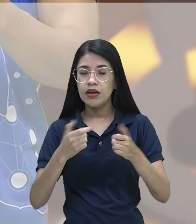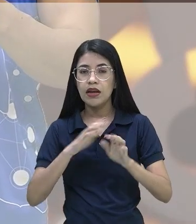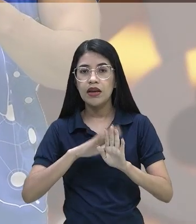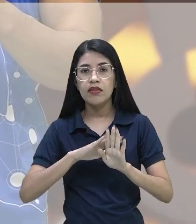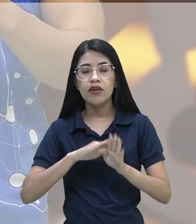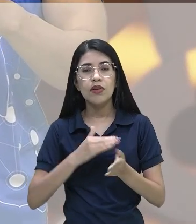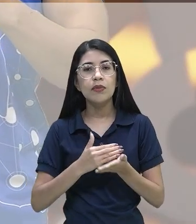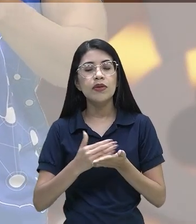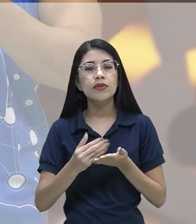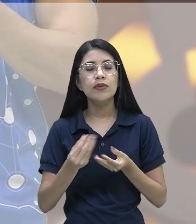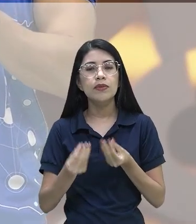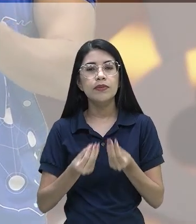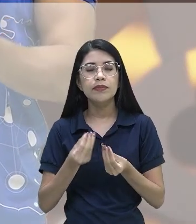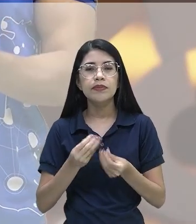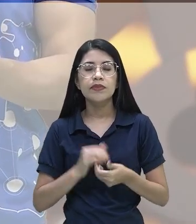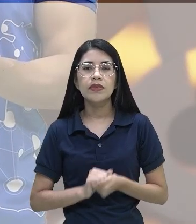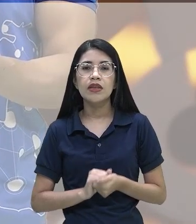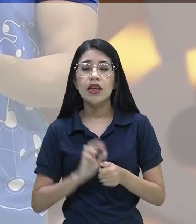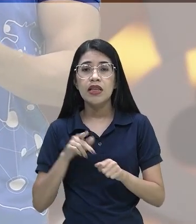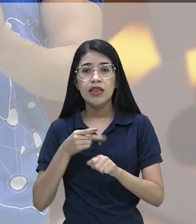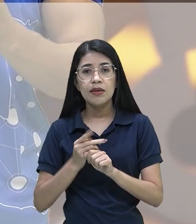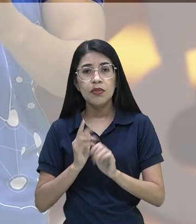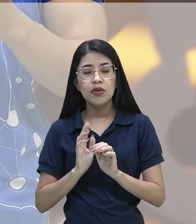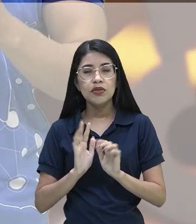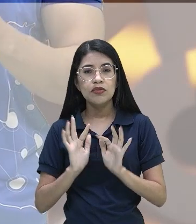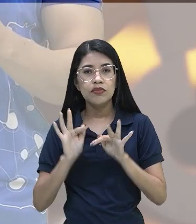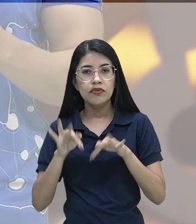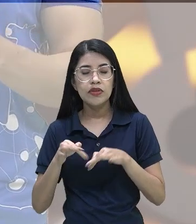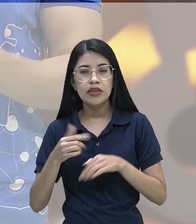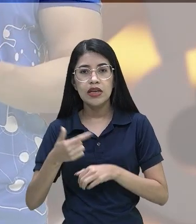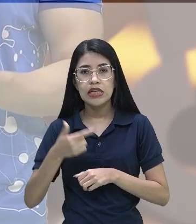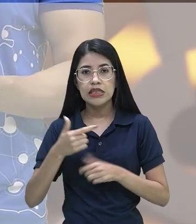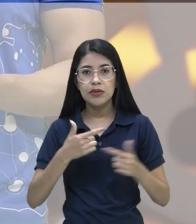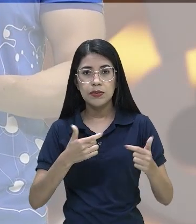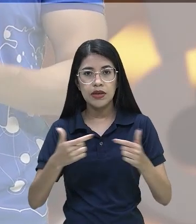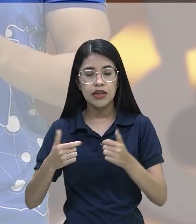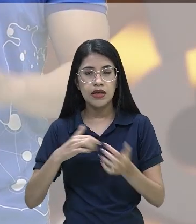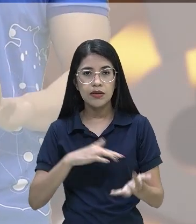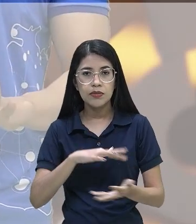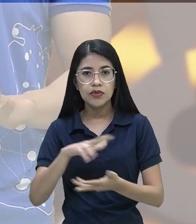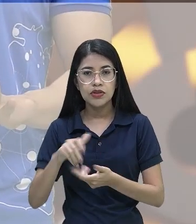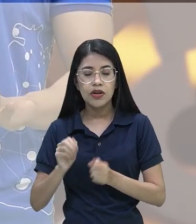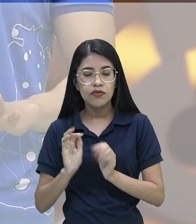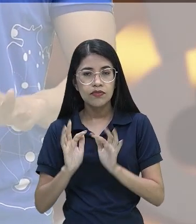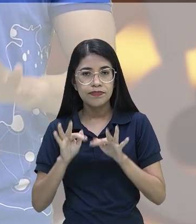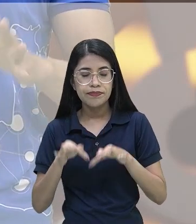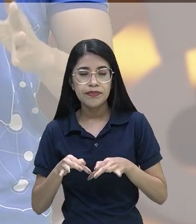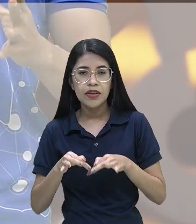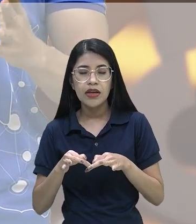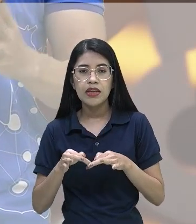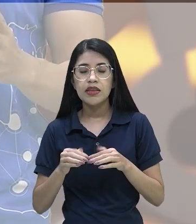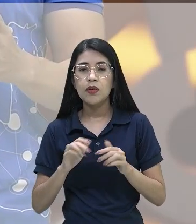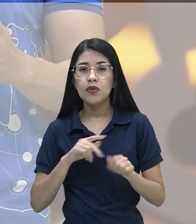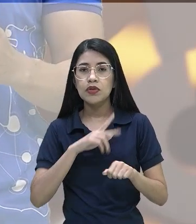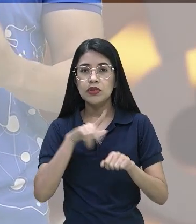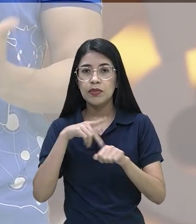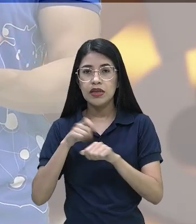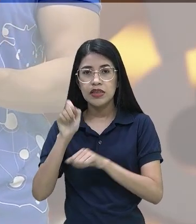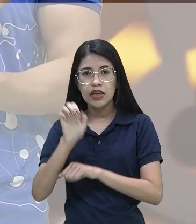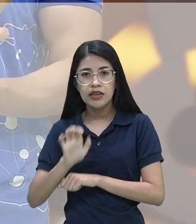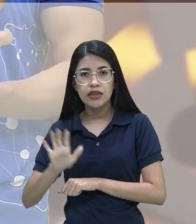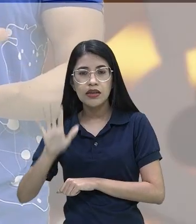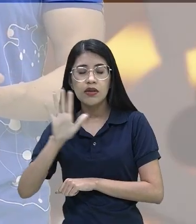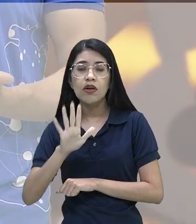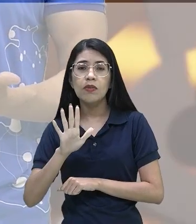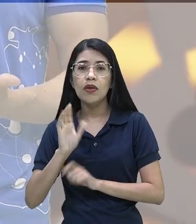começar? Ela começa no pós-Segunda Guerra Mundial. Quando a Segunda Guerra Mundial acabou, os países europeus